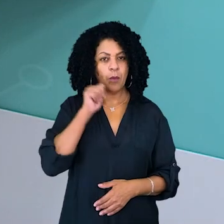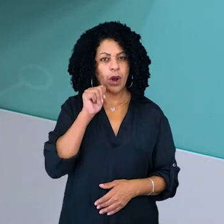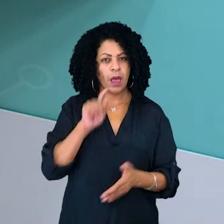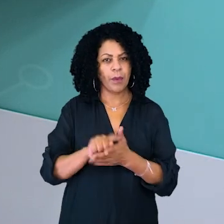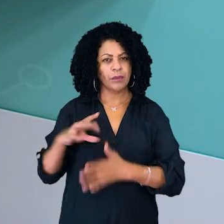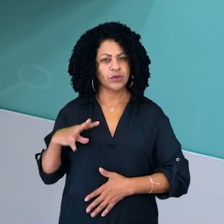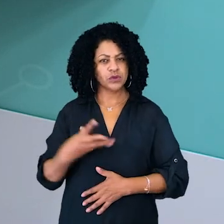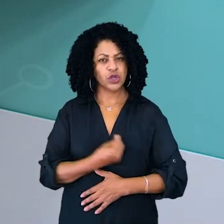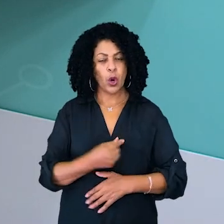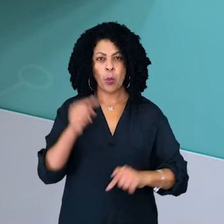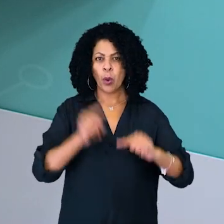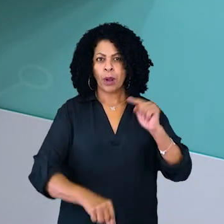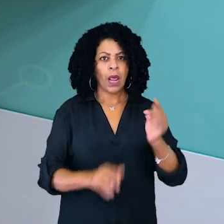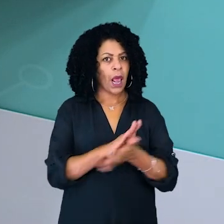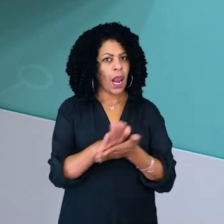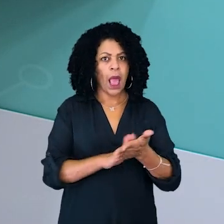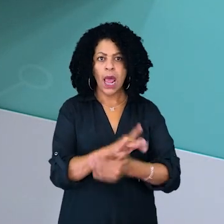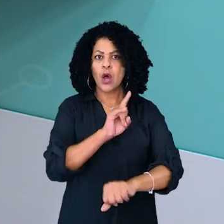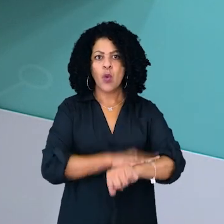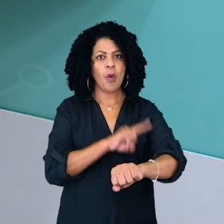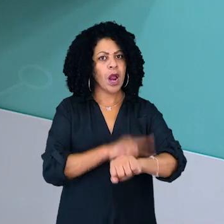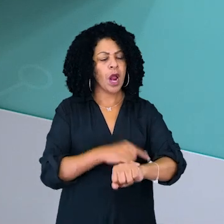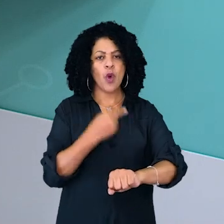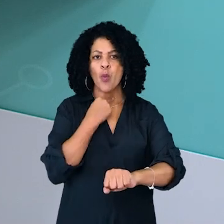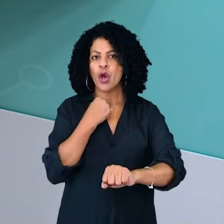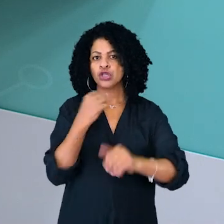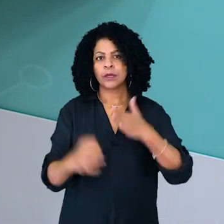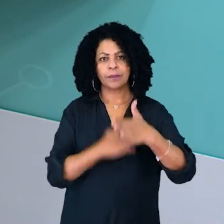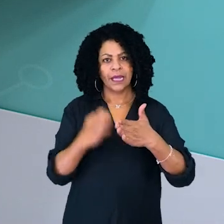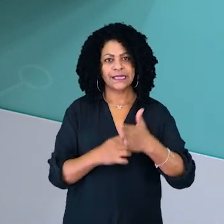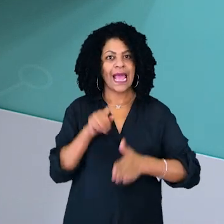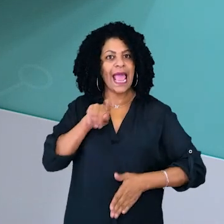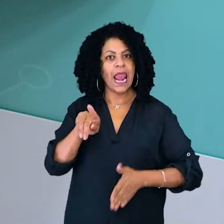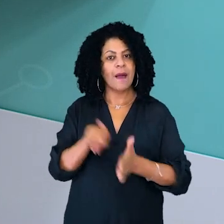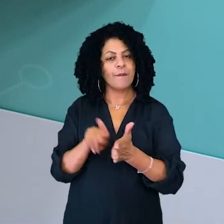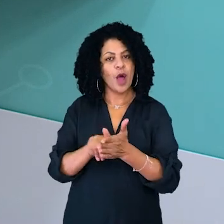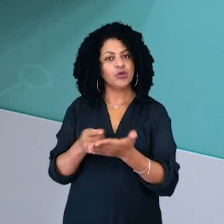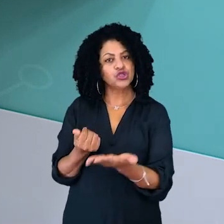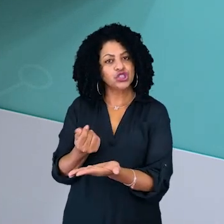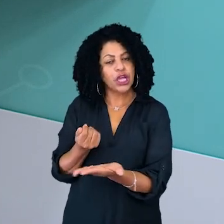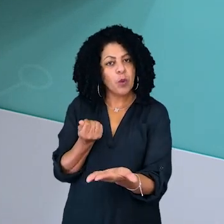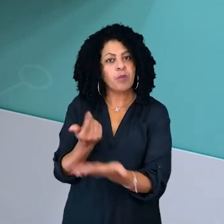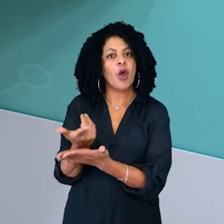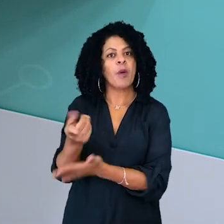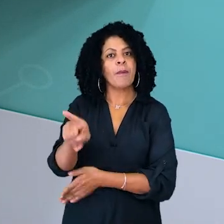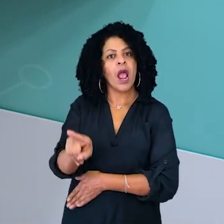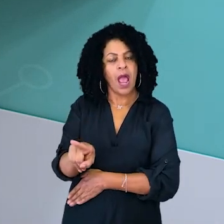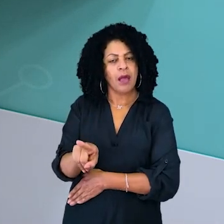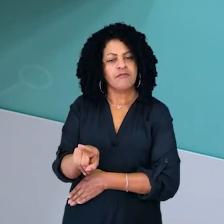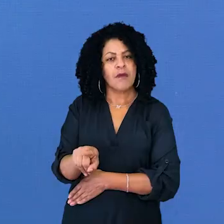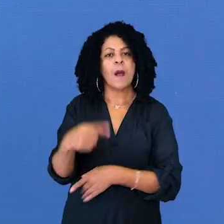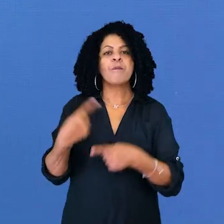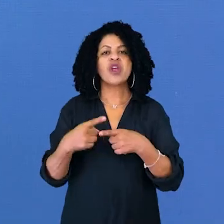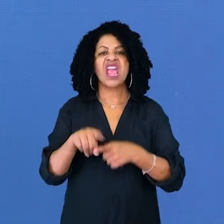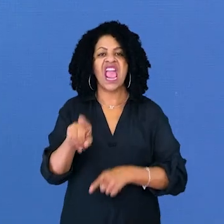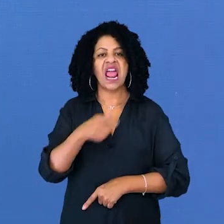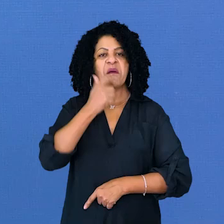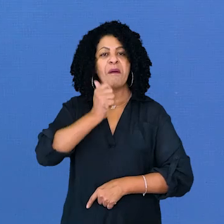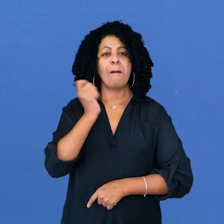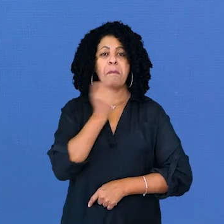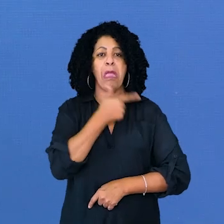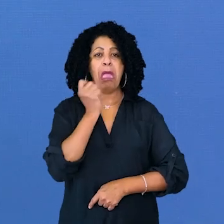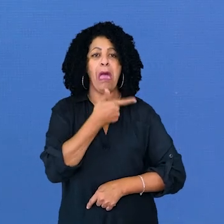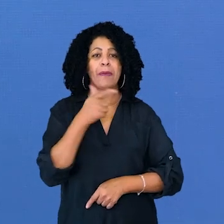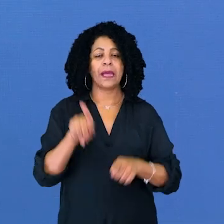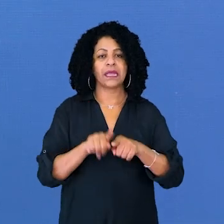Uma mulher trans proibida de usar o vestiário feminino da empresa vai ser indenizada. Ela foi alvo de piadas e humilhações. Para a